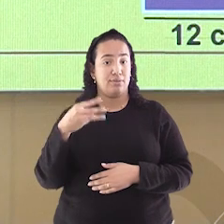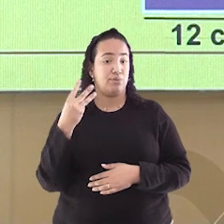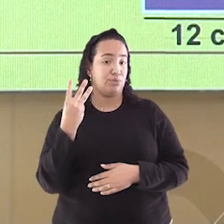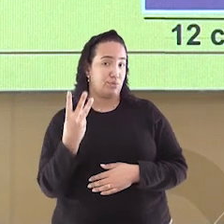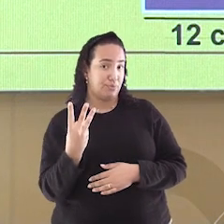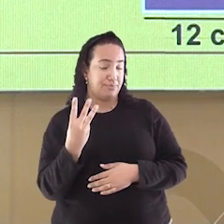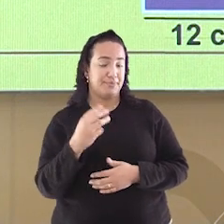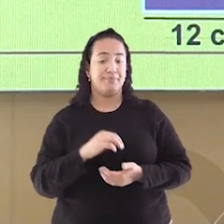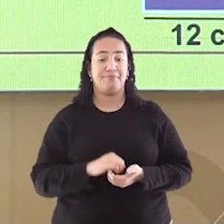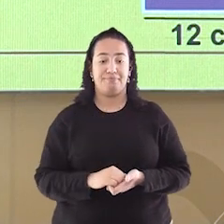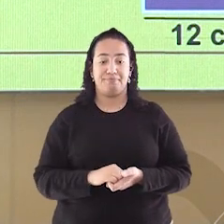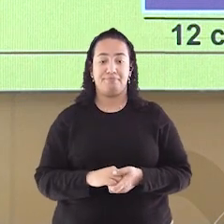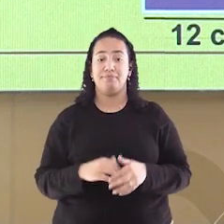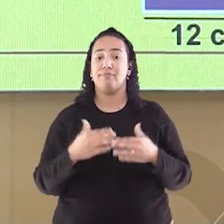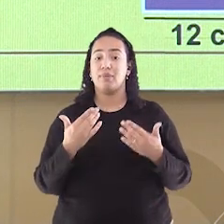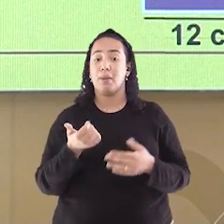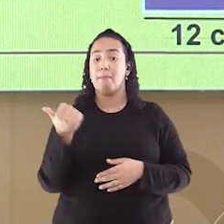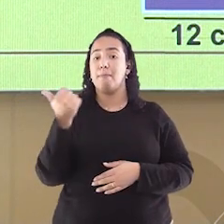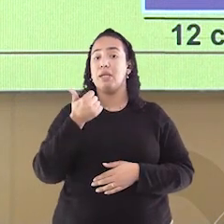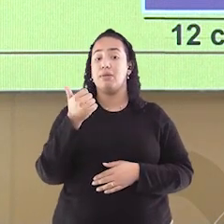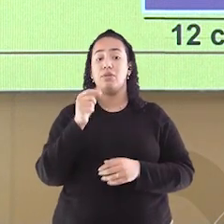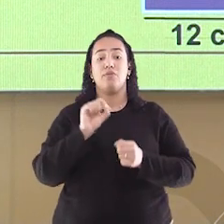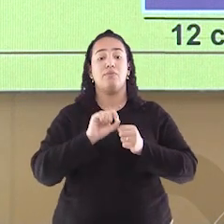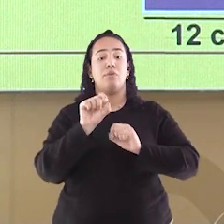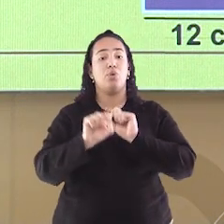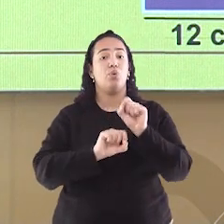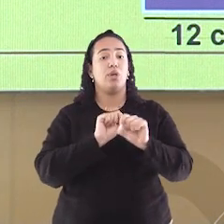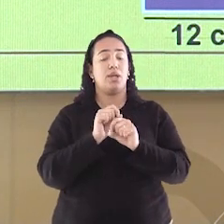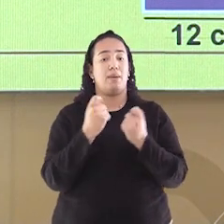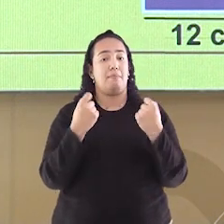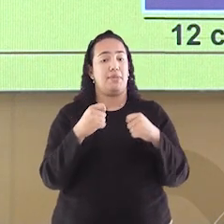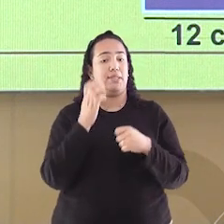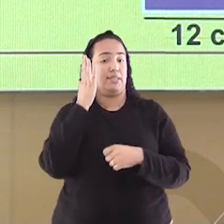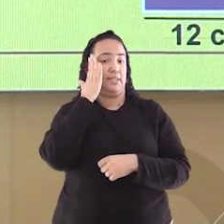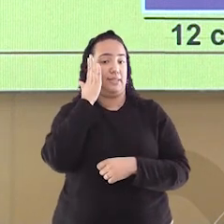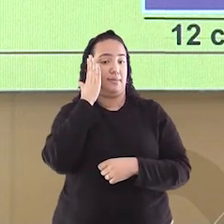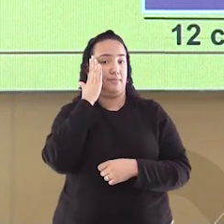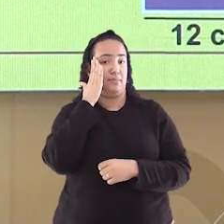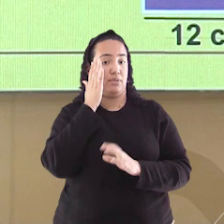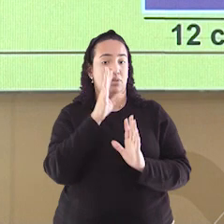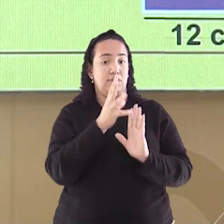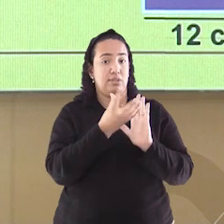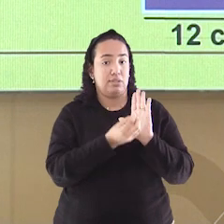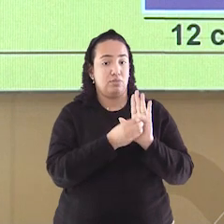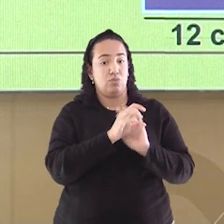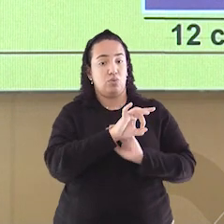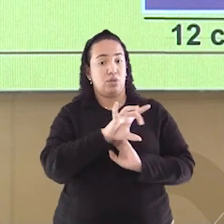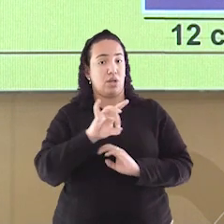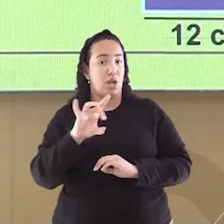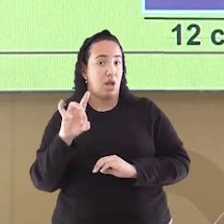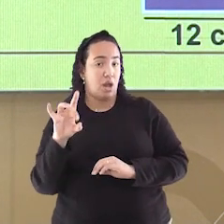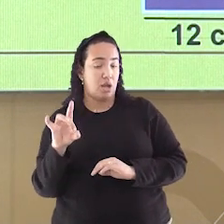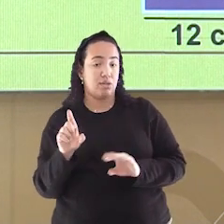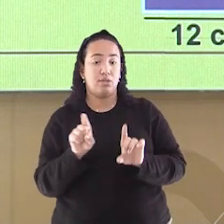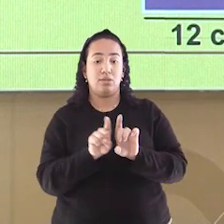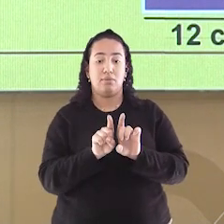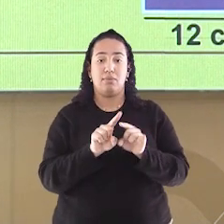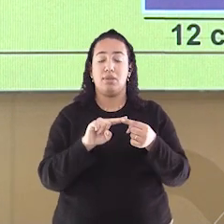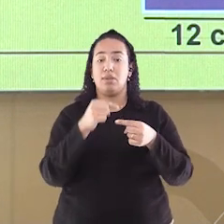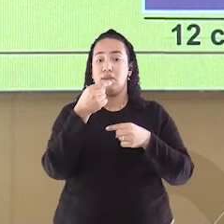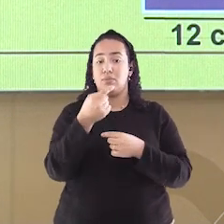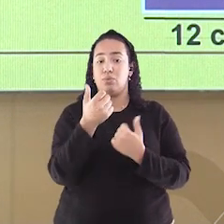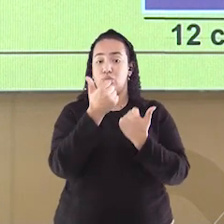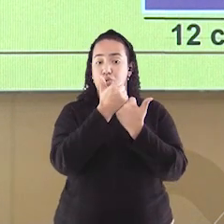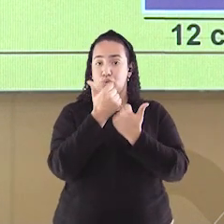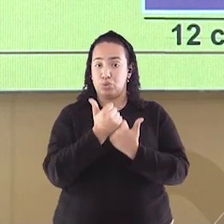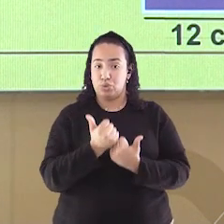centímetros cúbicos. O primeiro passo é você identificar as medidas do seu prisma e depois